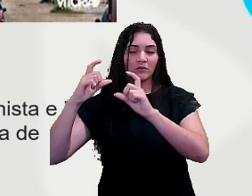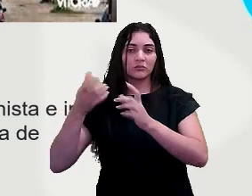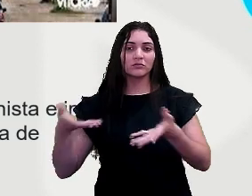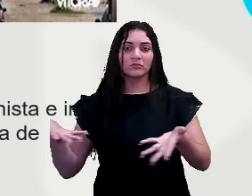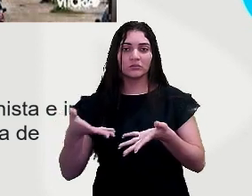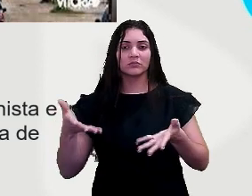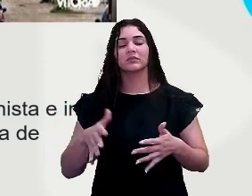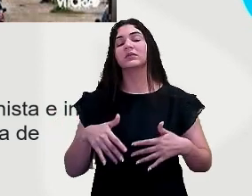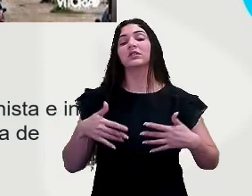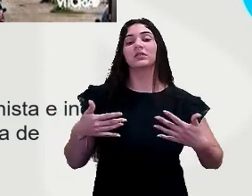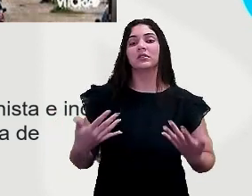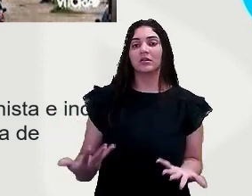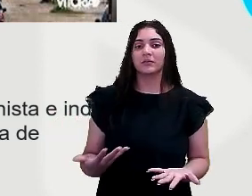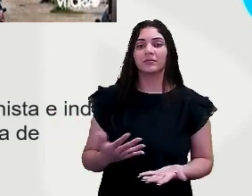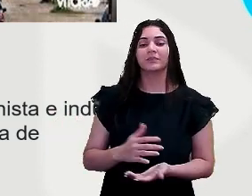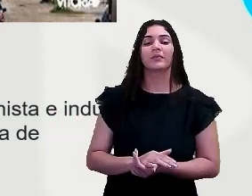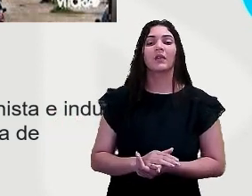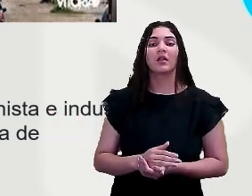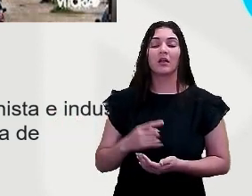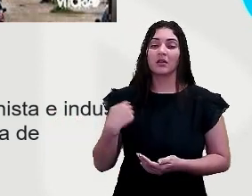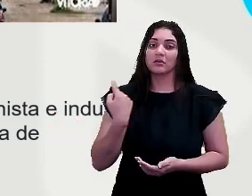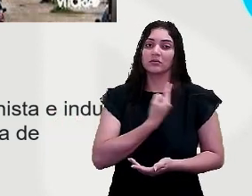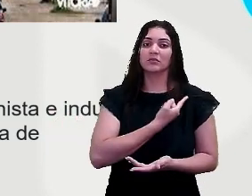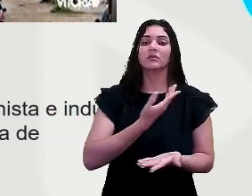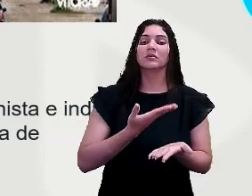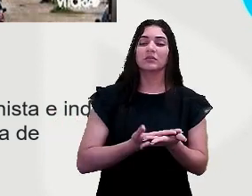isso, a nossa aula